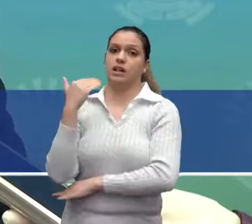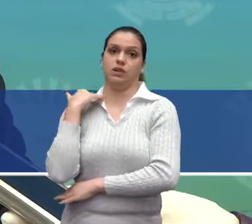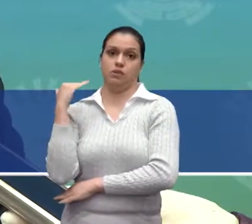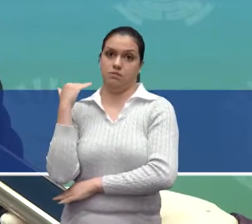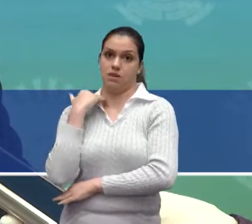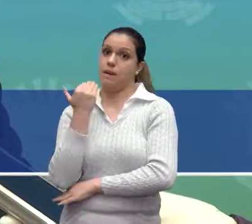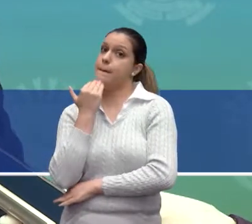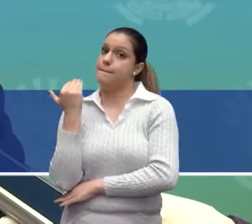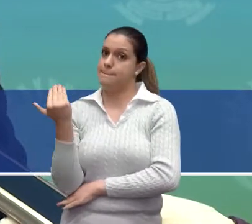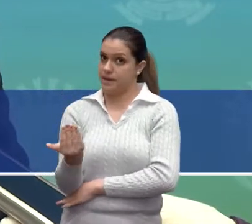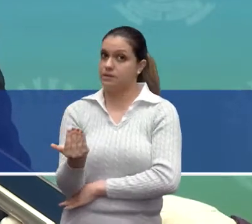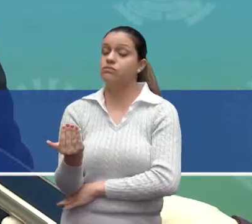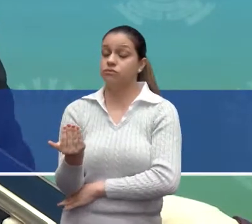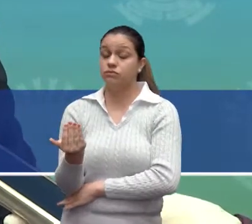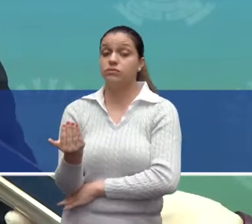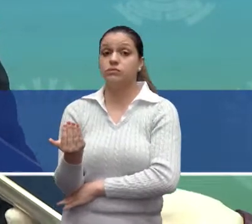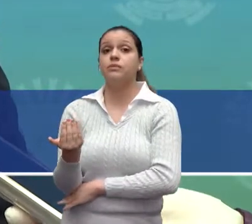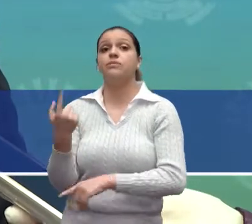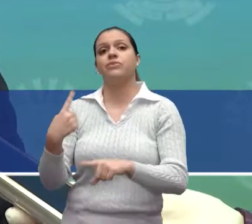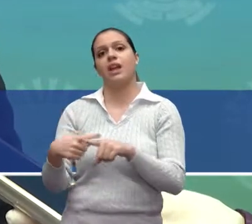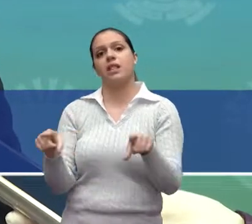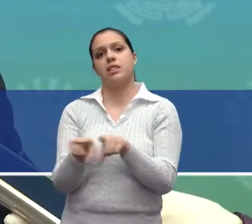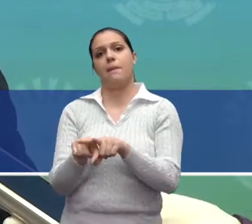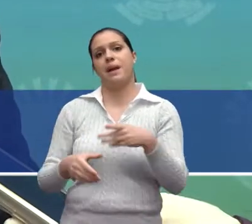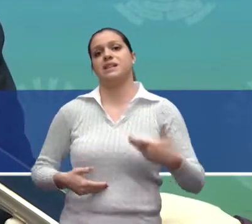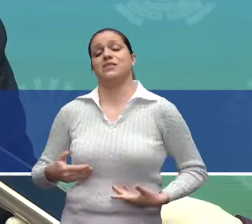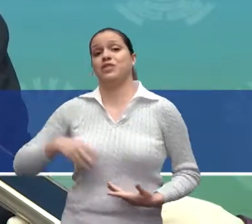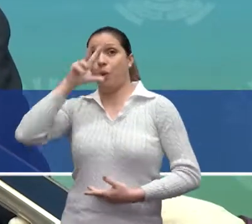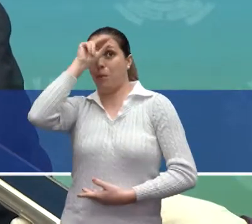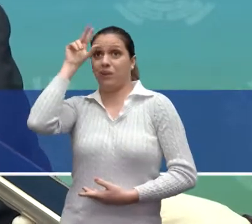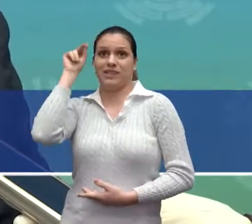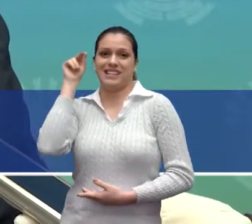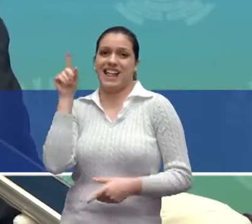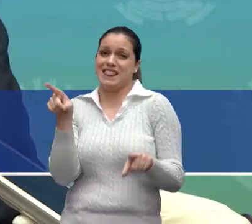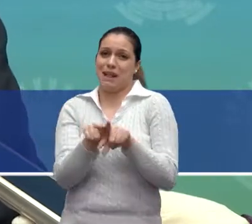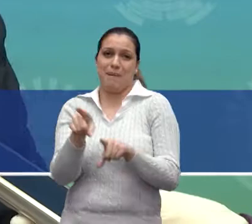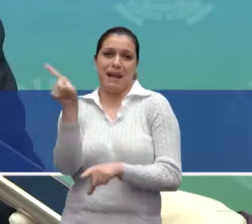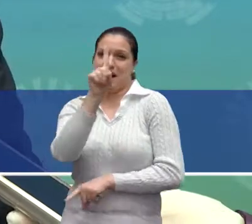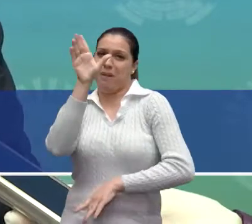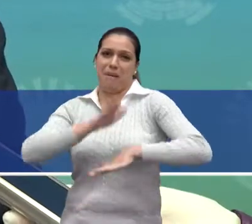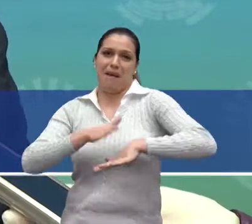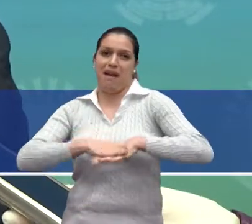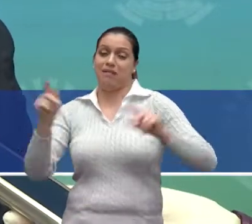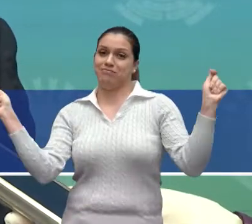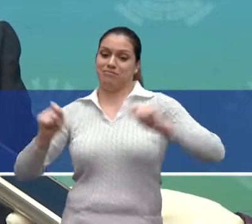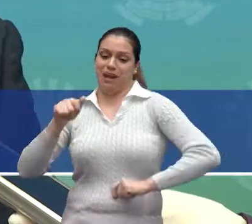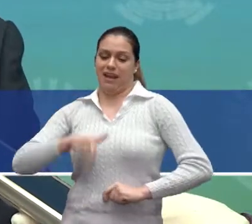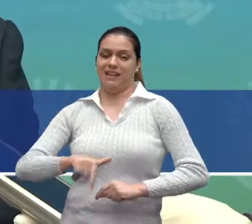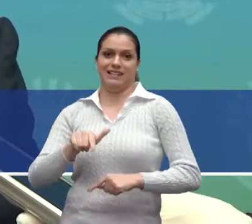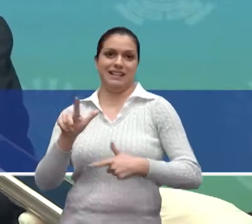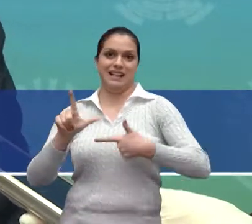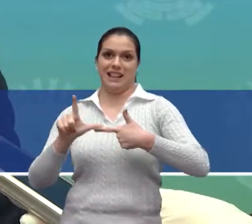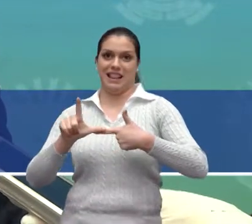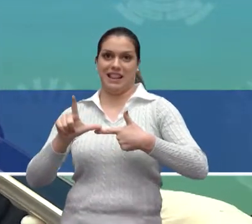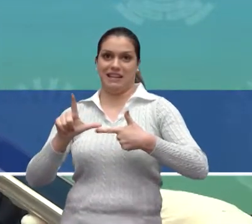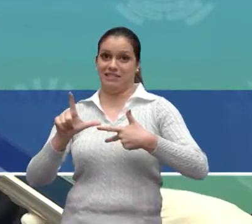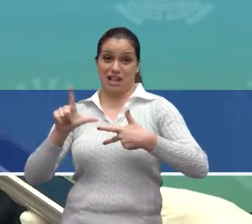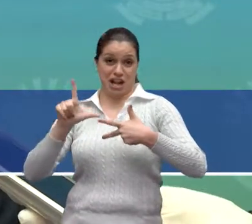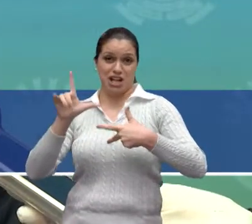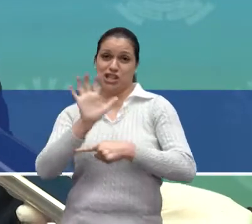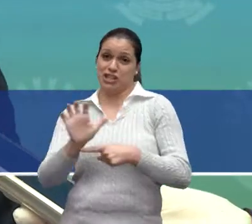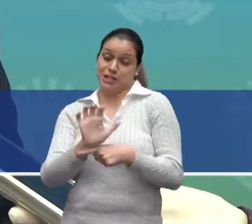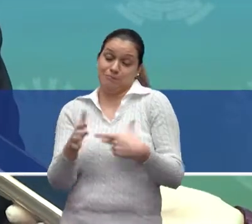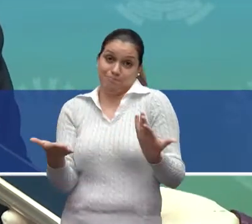solicitação, tendo em vista que o projeto também atendia os servidores municipais, que também fogem da competência